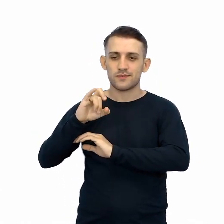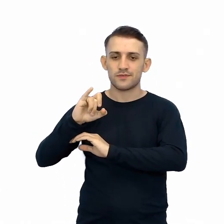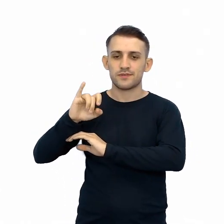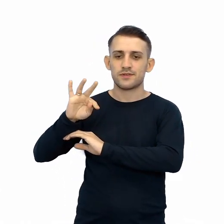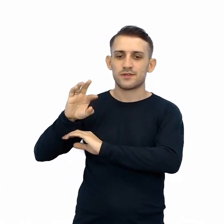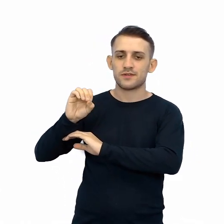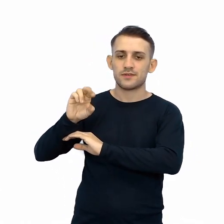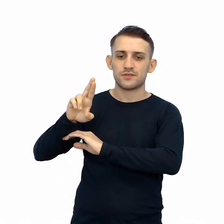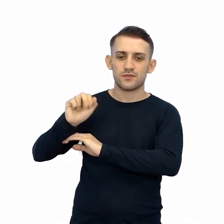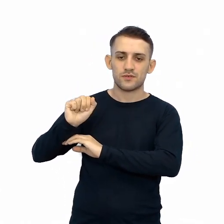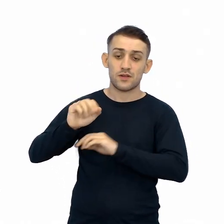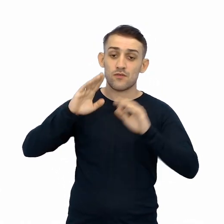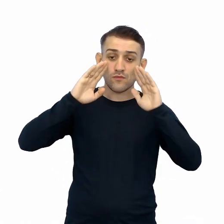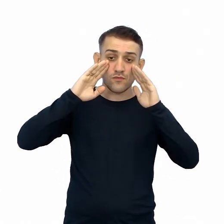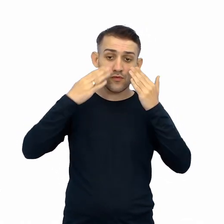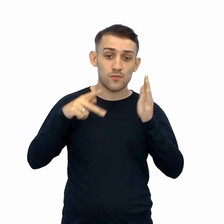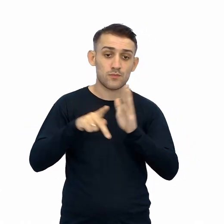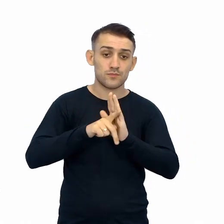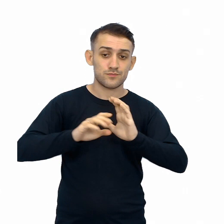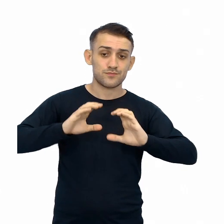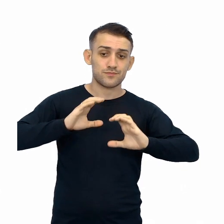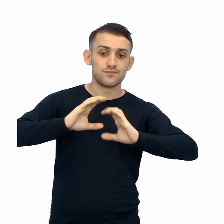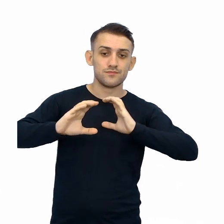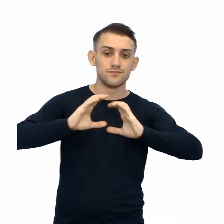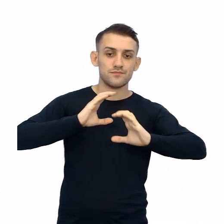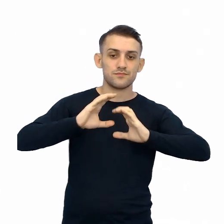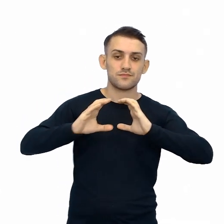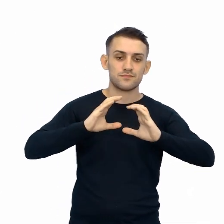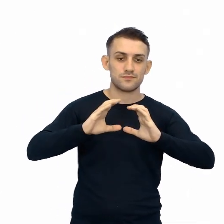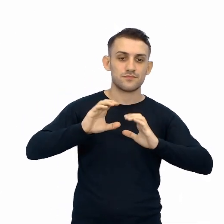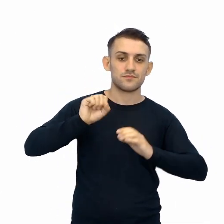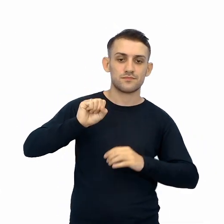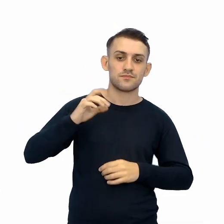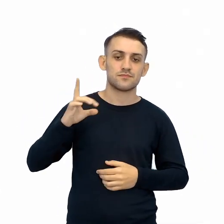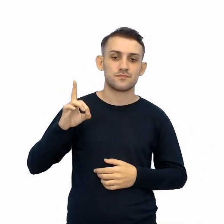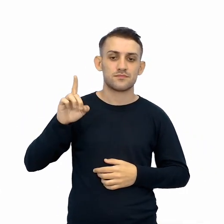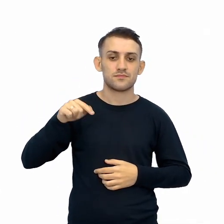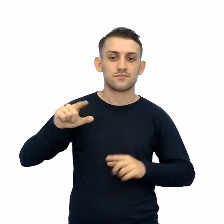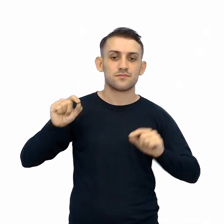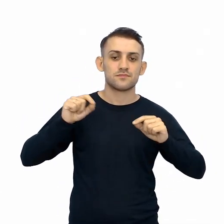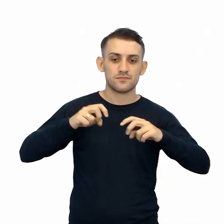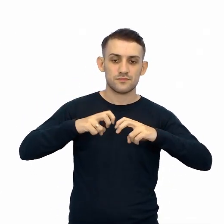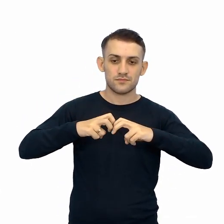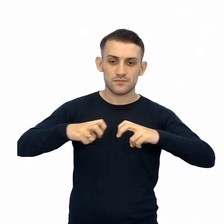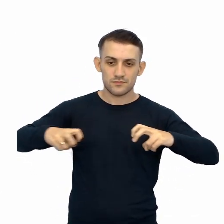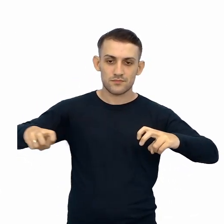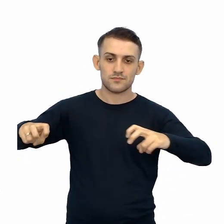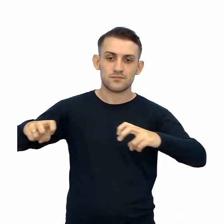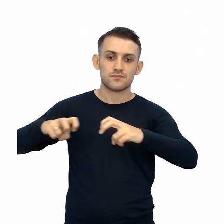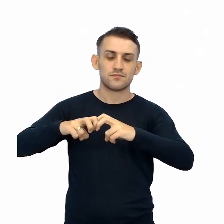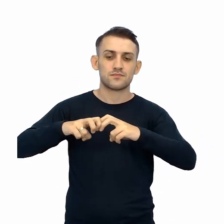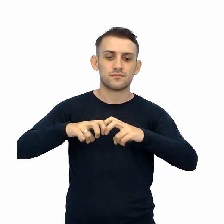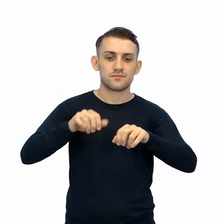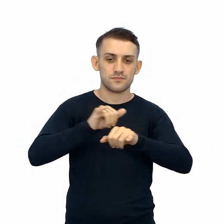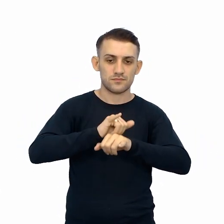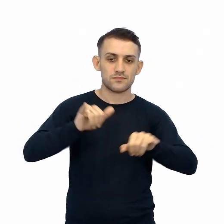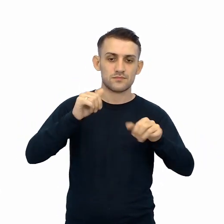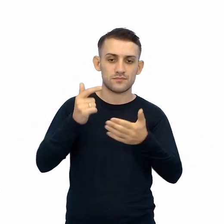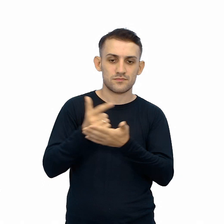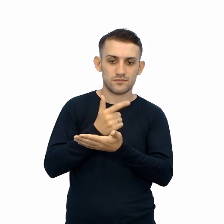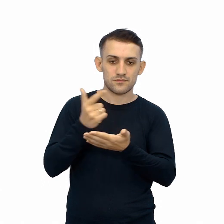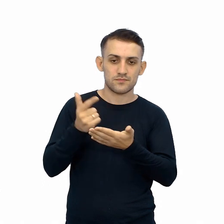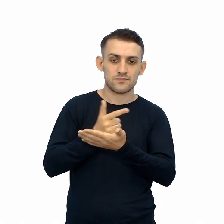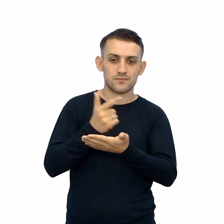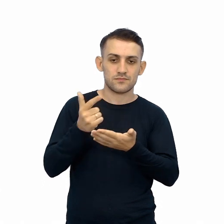O propósito comunicativo dessa SD é uma roda de indicação literária, em que, como